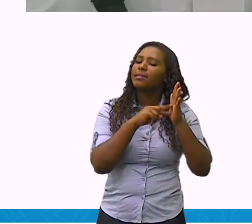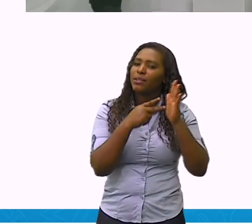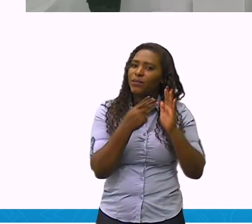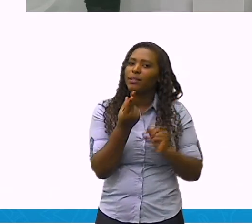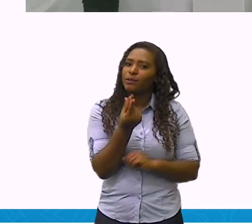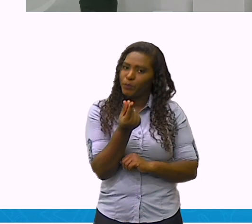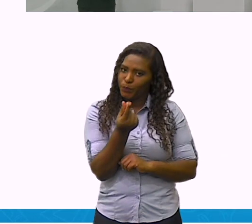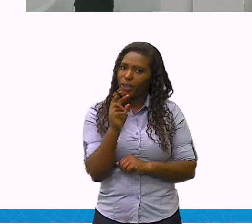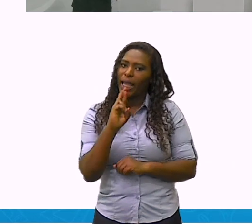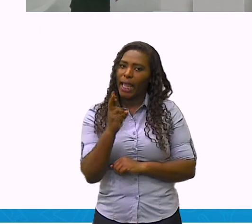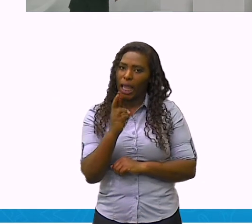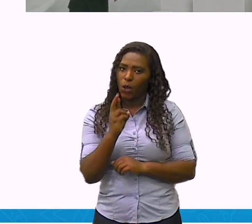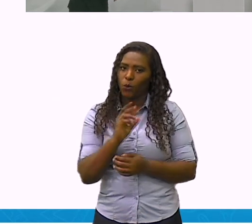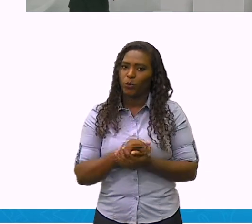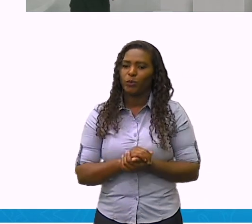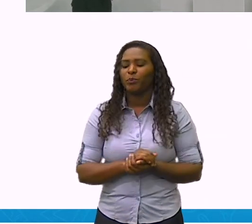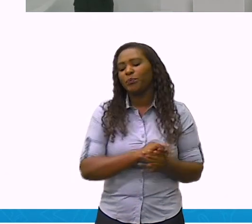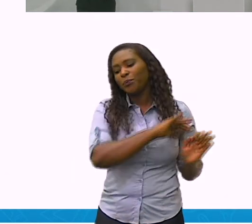R$ 10.